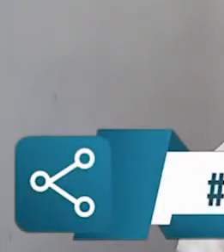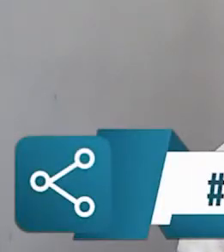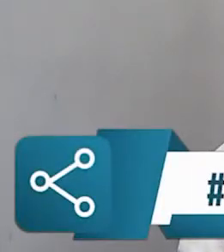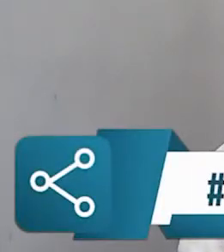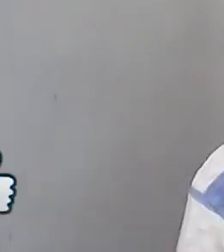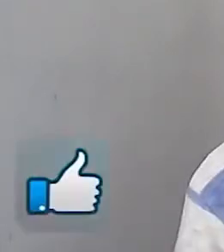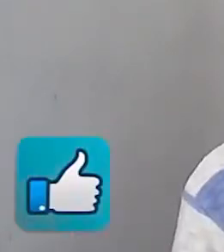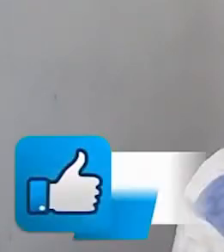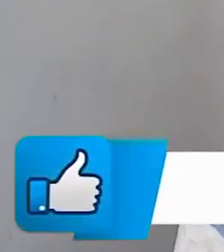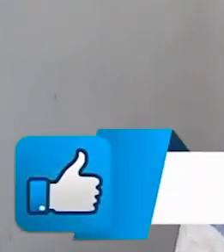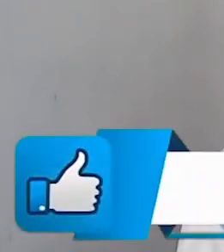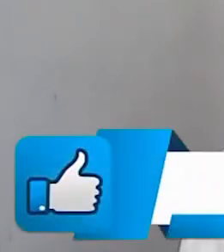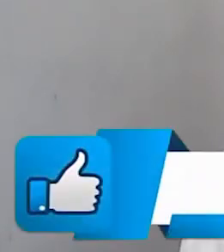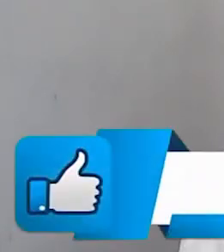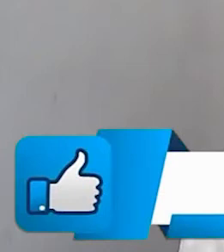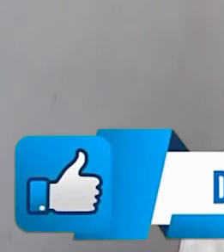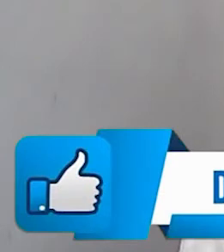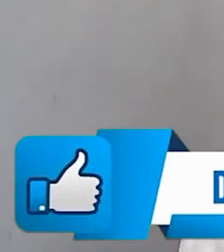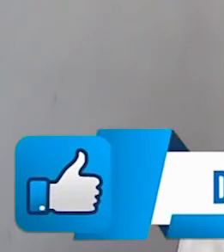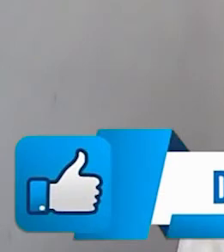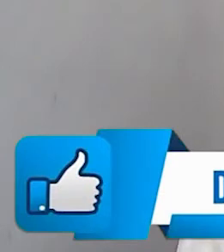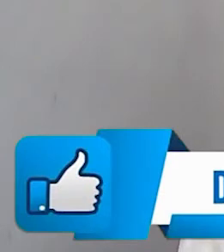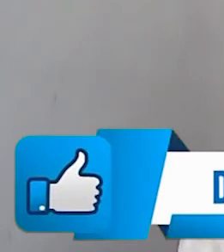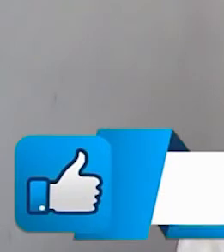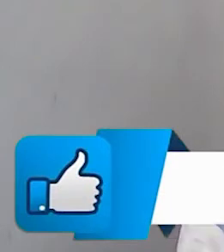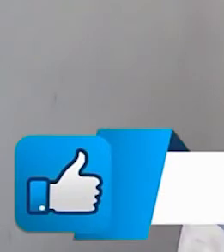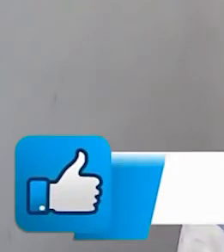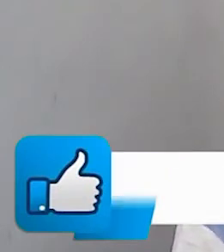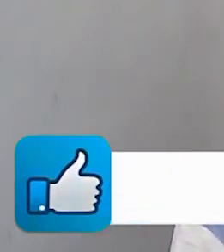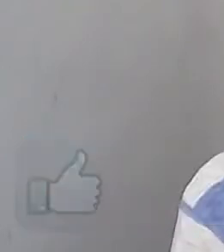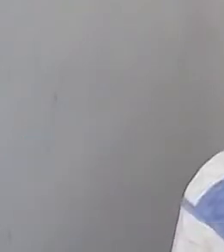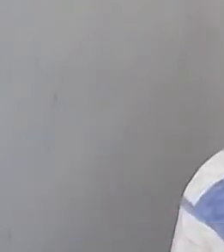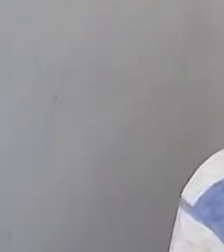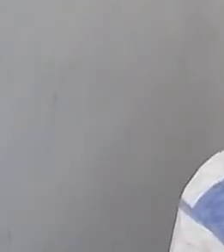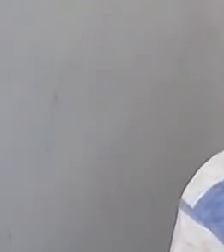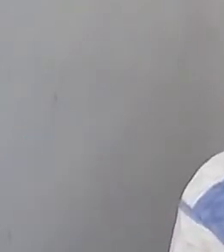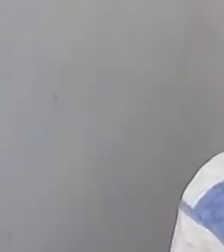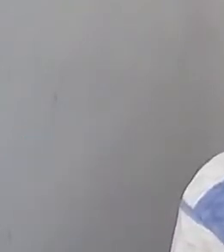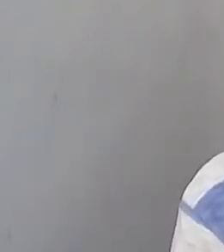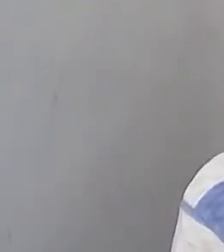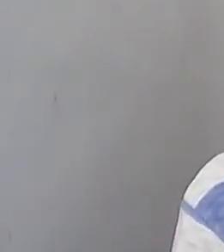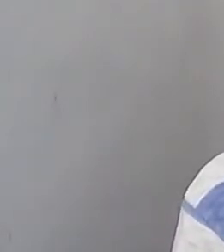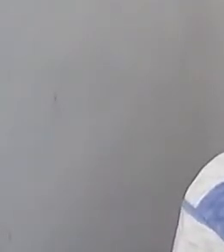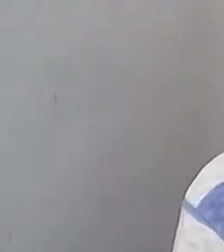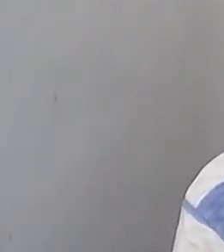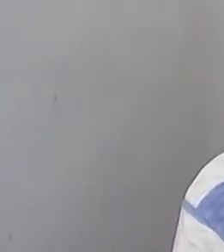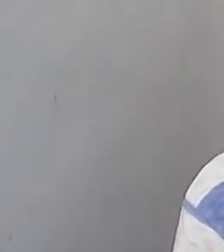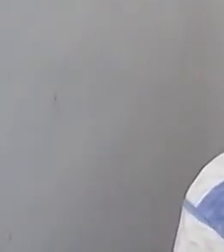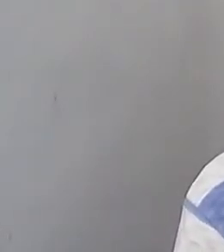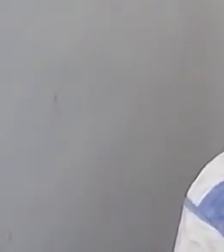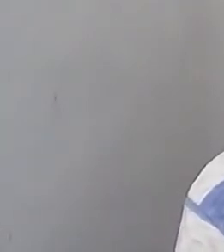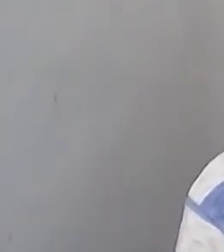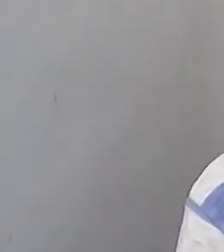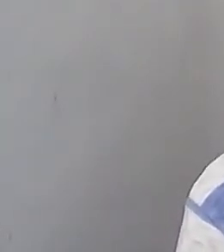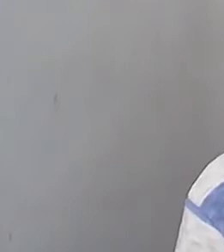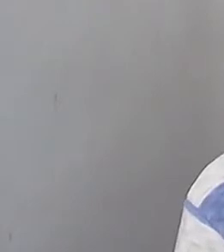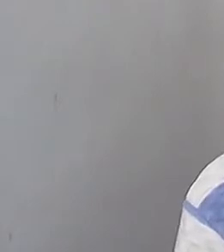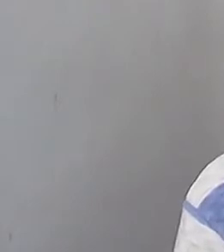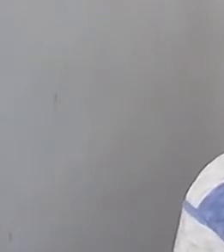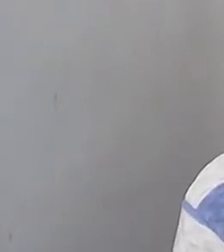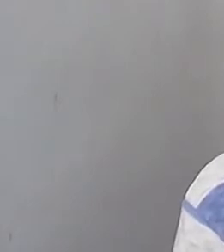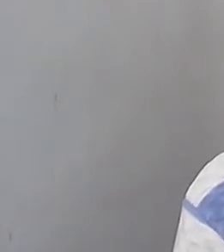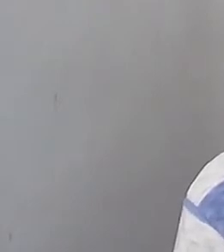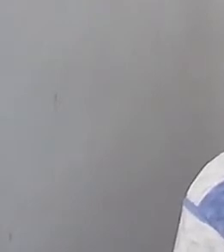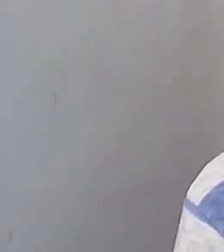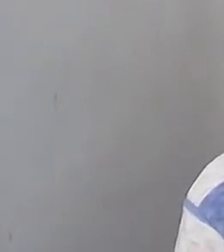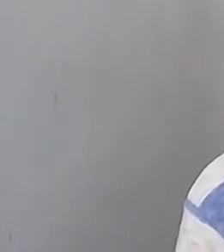Caso já seja, deixe seu like, compartilhe e comente para ajudar o canal a crescer e ser mais uma voz conservadora na internet. Valeu,